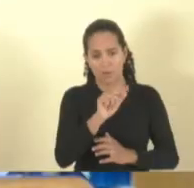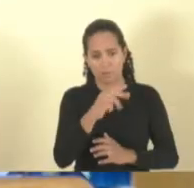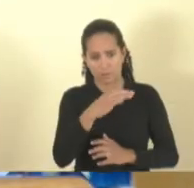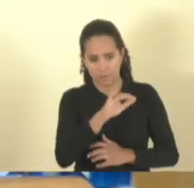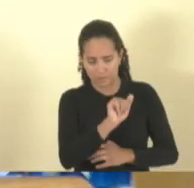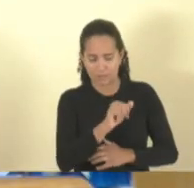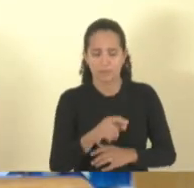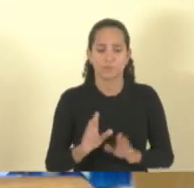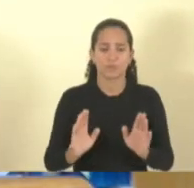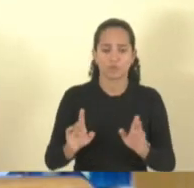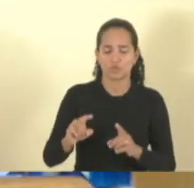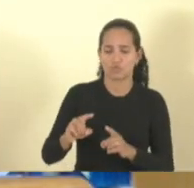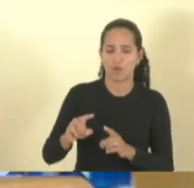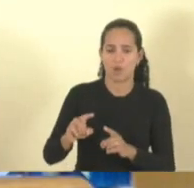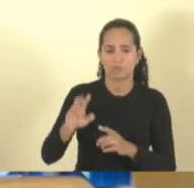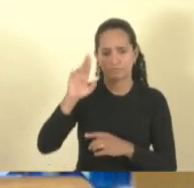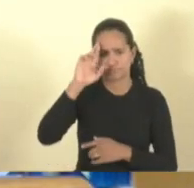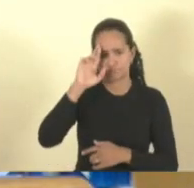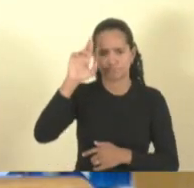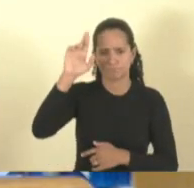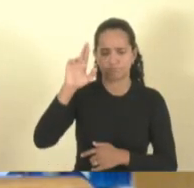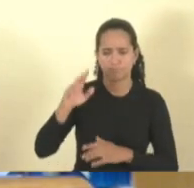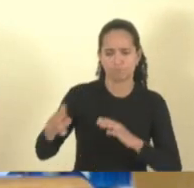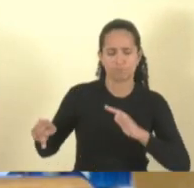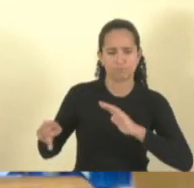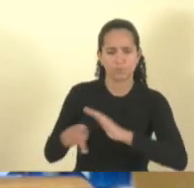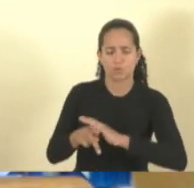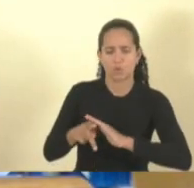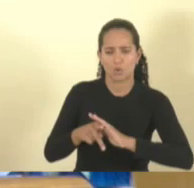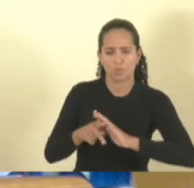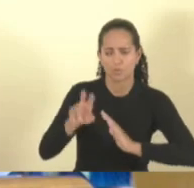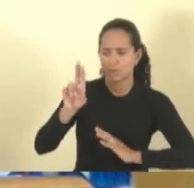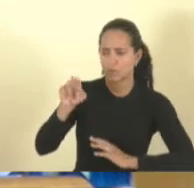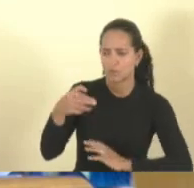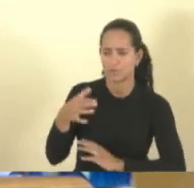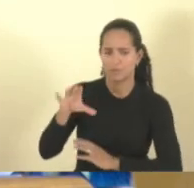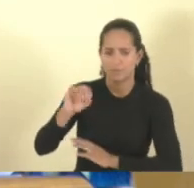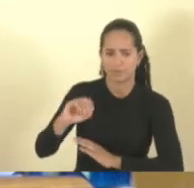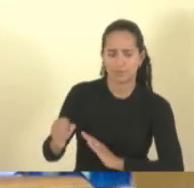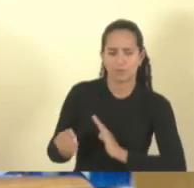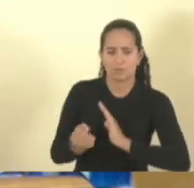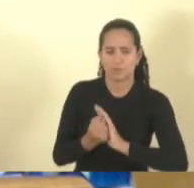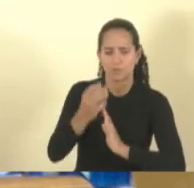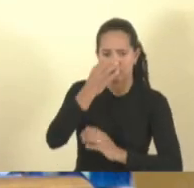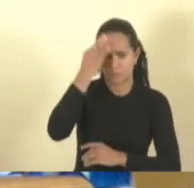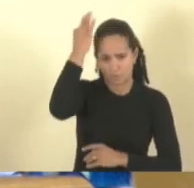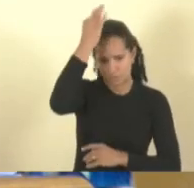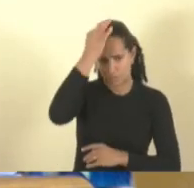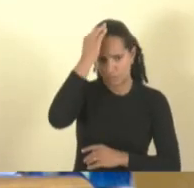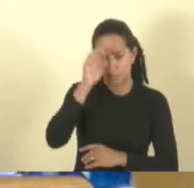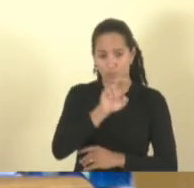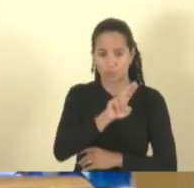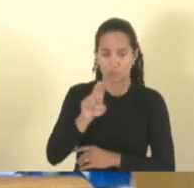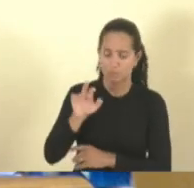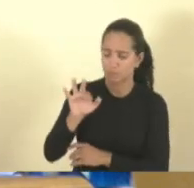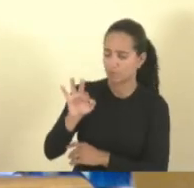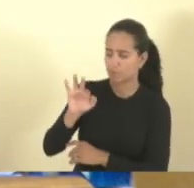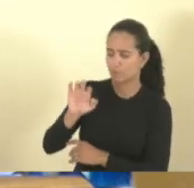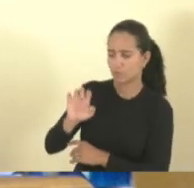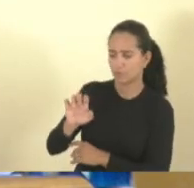É convidado o superintendente do Patrimônio da União no Espírito Santo, Felipe Pupo Santos.